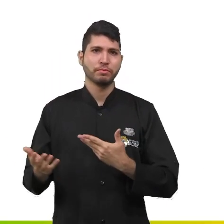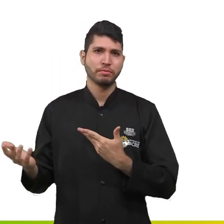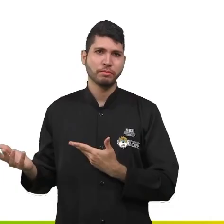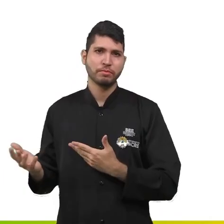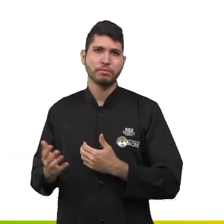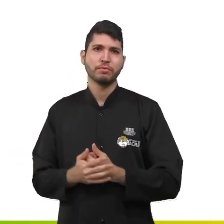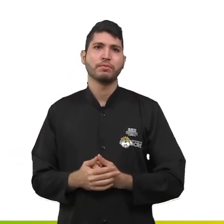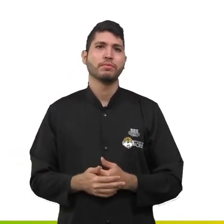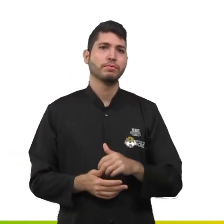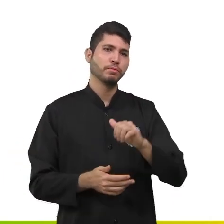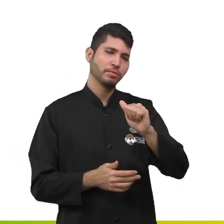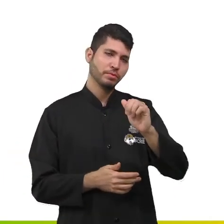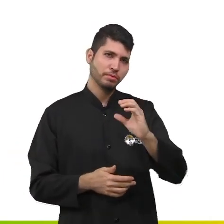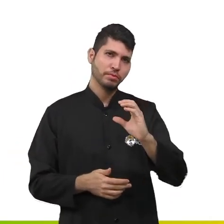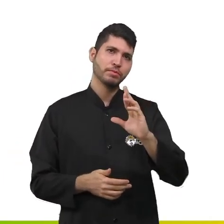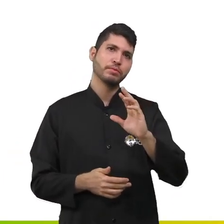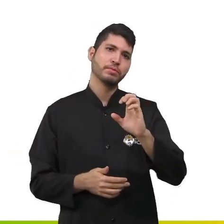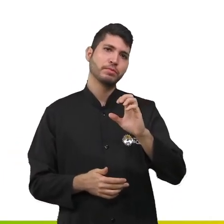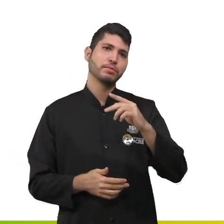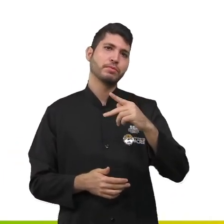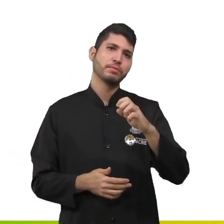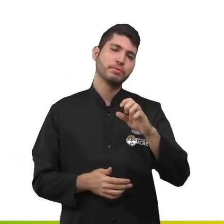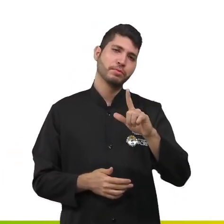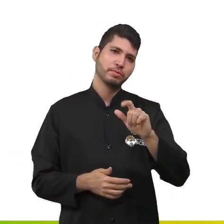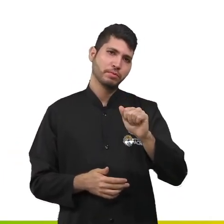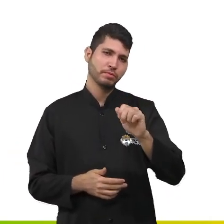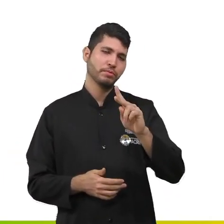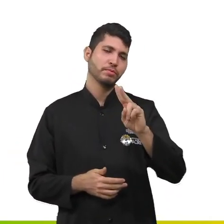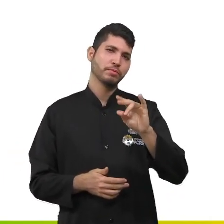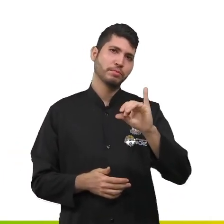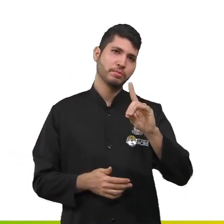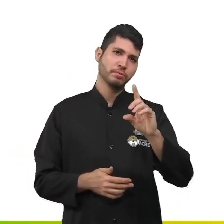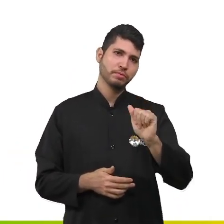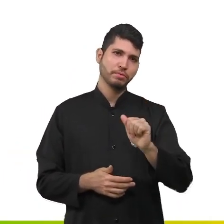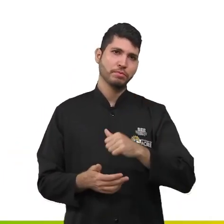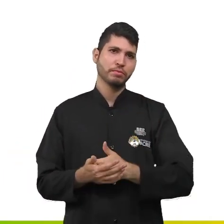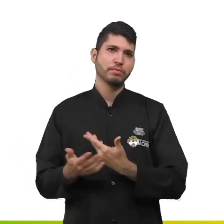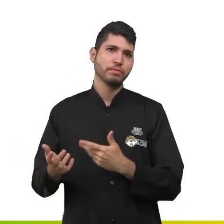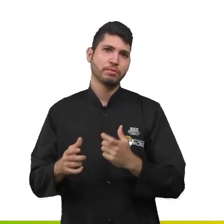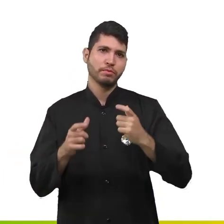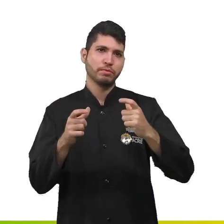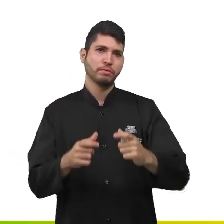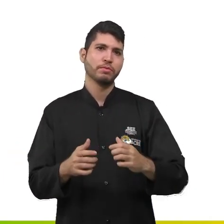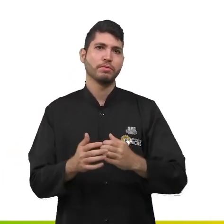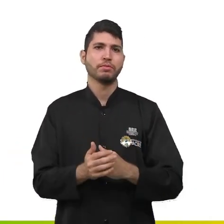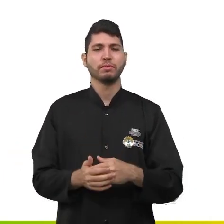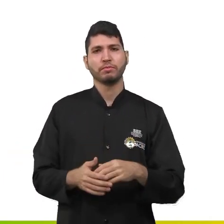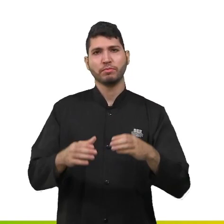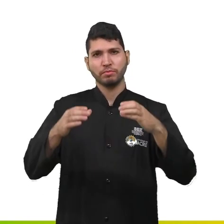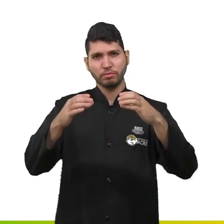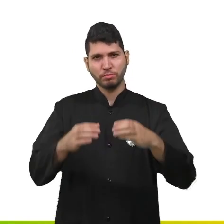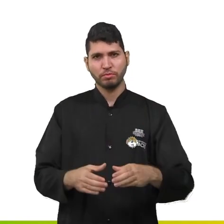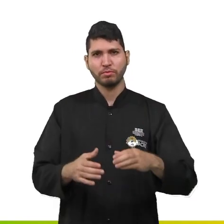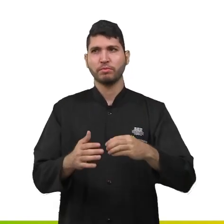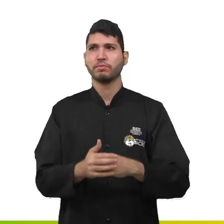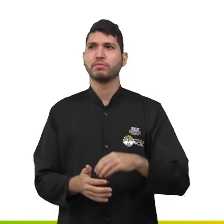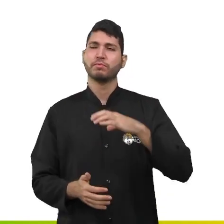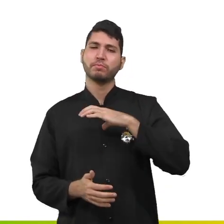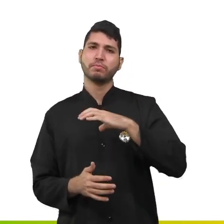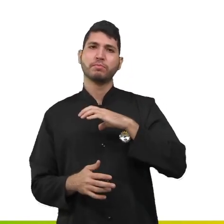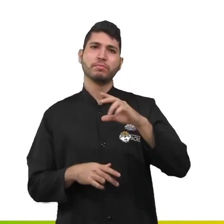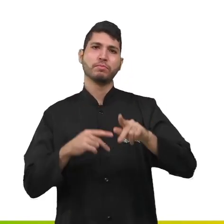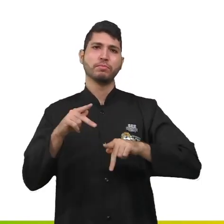Vida, que é uma comunidade periférica, mais uma vez, a Cidade do Povo. Tem o governo como